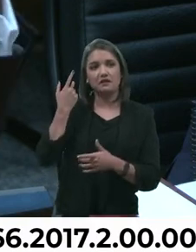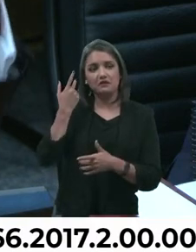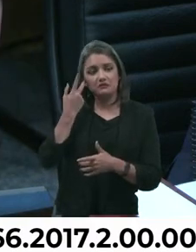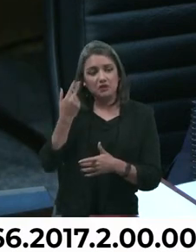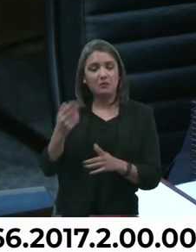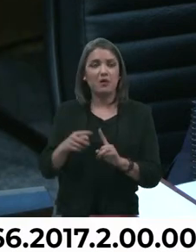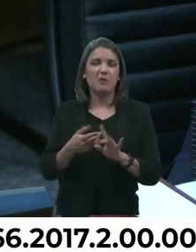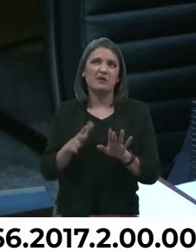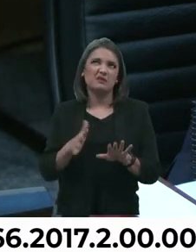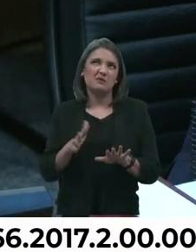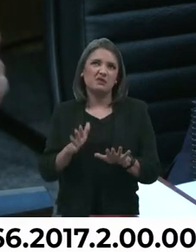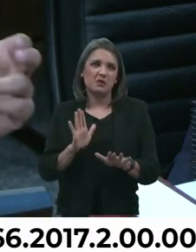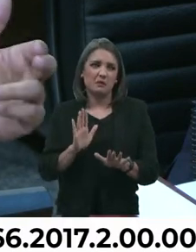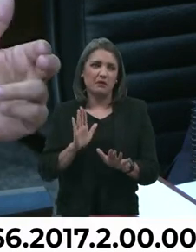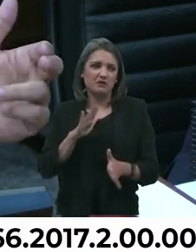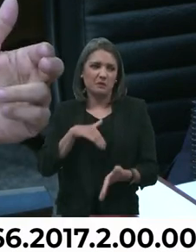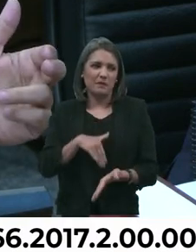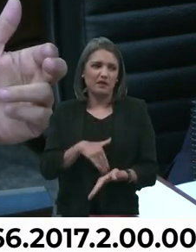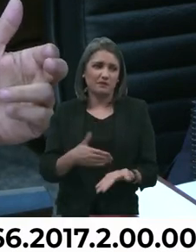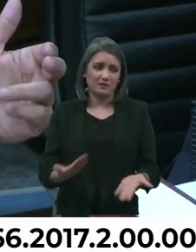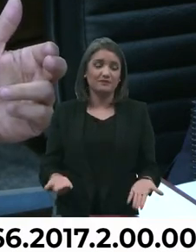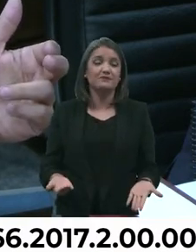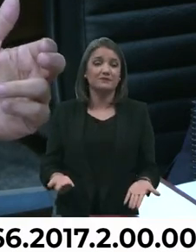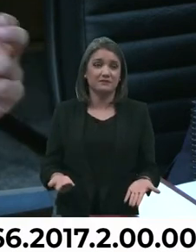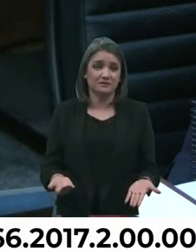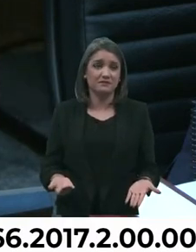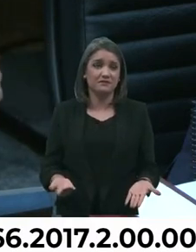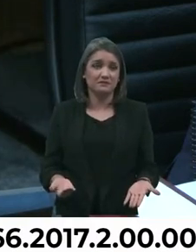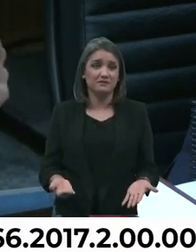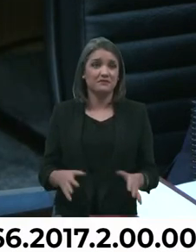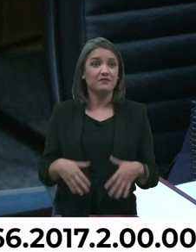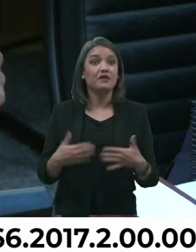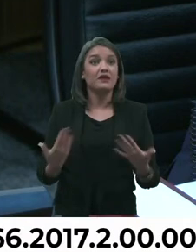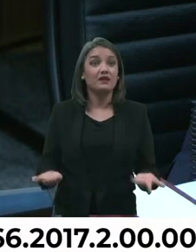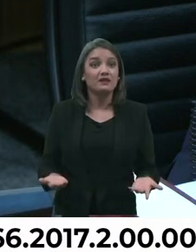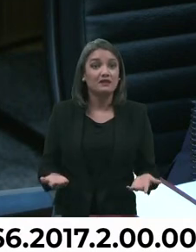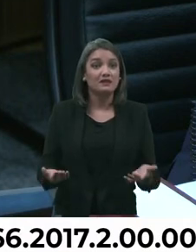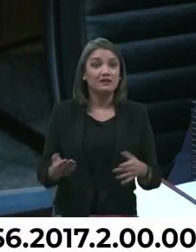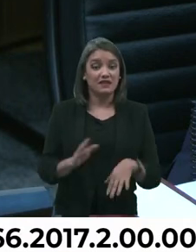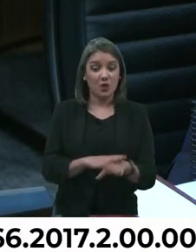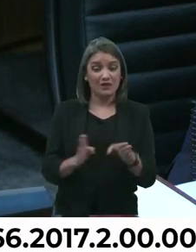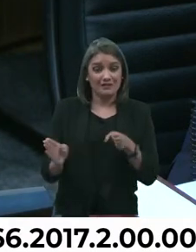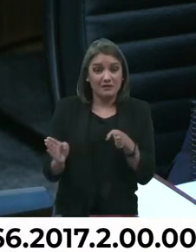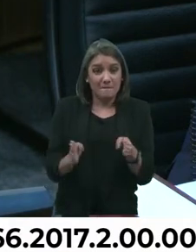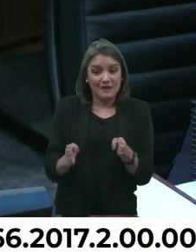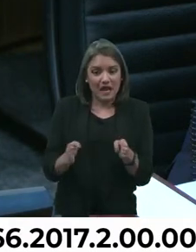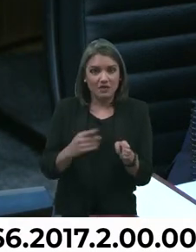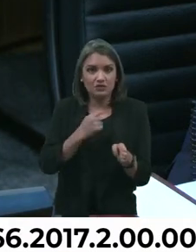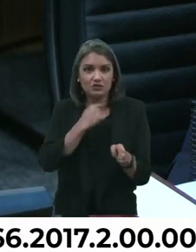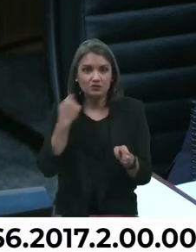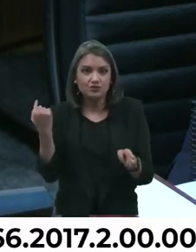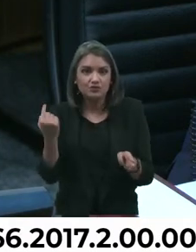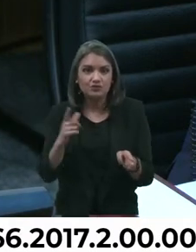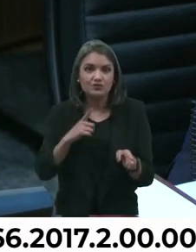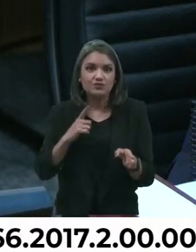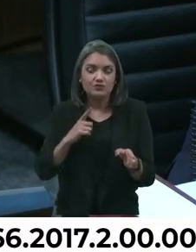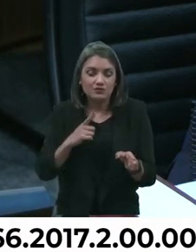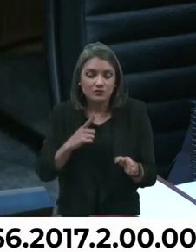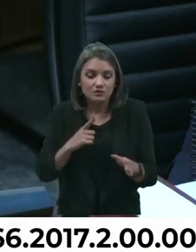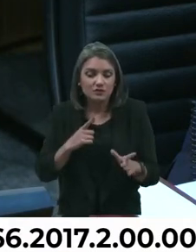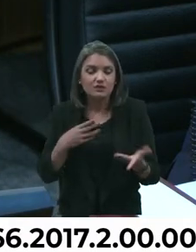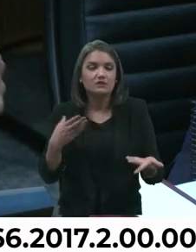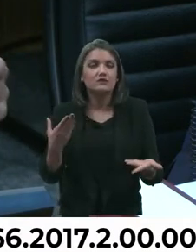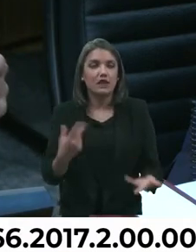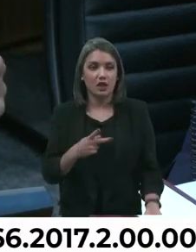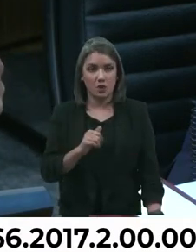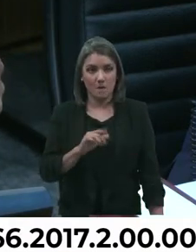fixada próxima ao mínimo. Ou seja, o prazo prescricional que nós traríamos aqui para o processo administrativo disciplinar